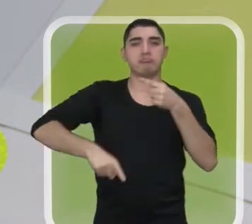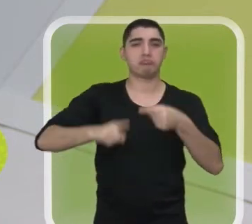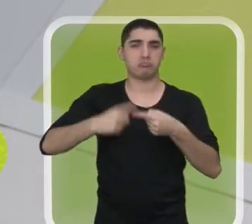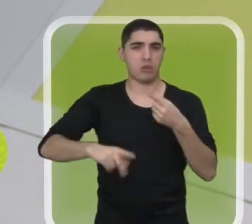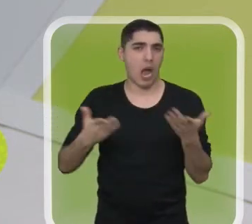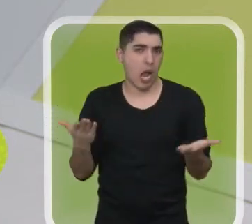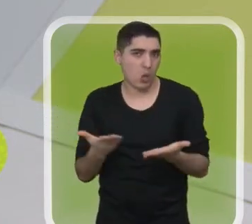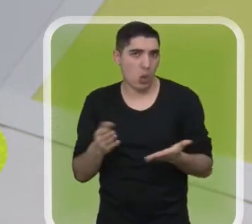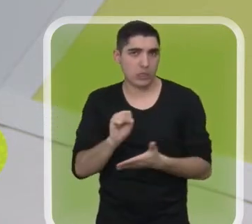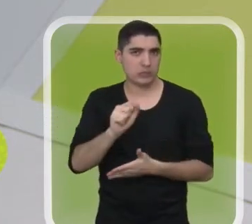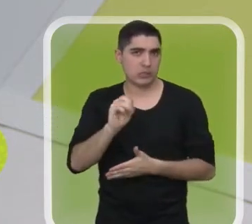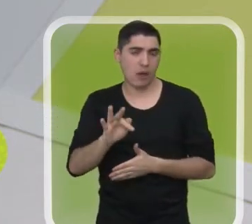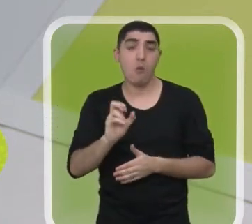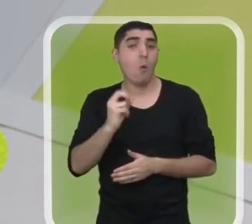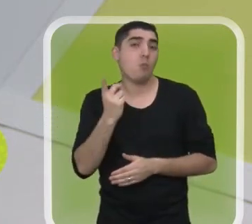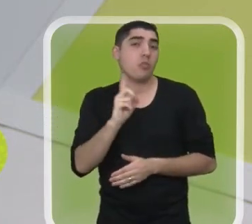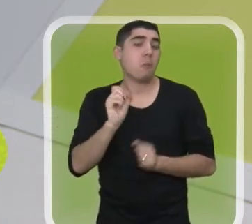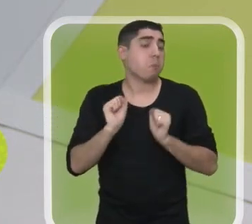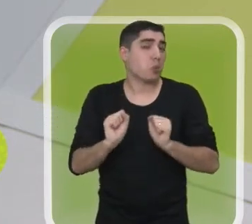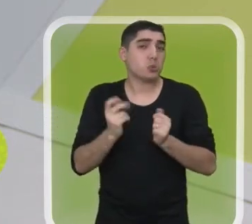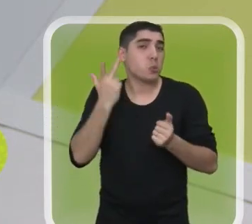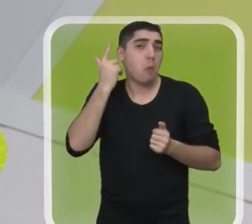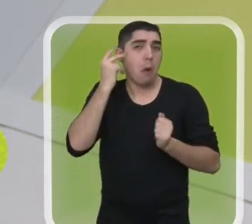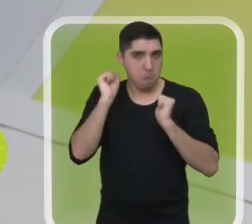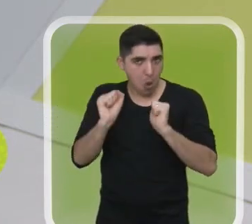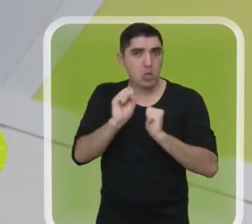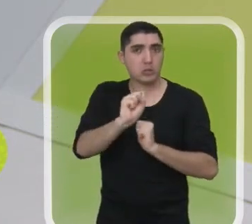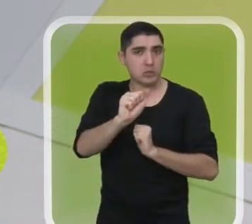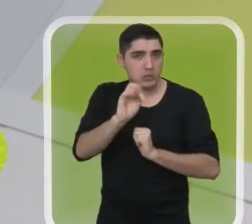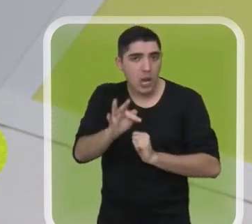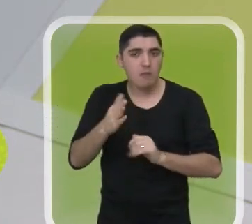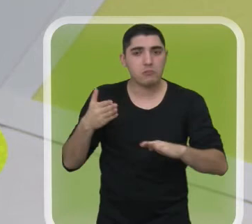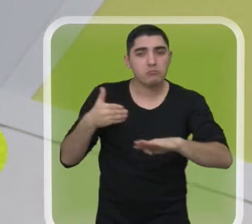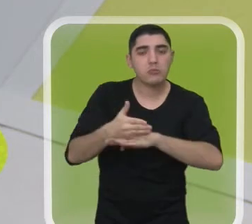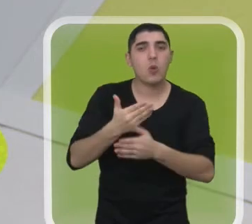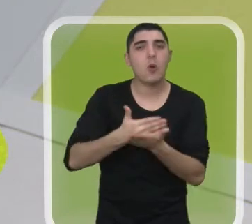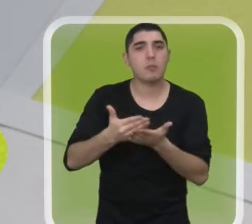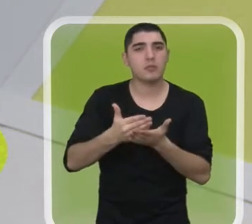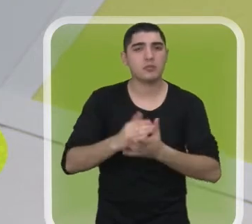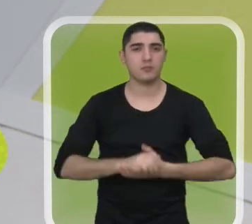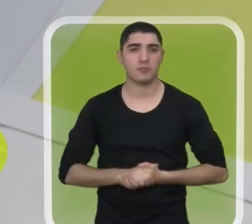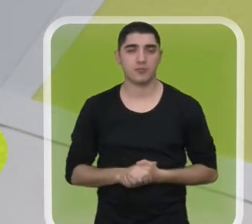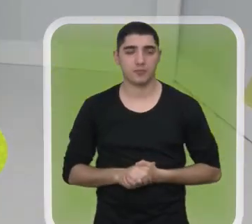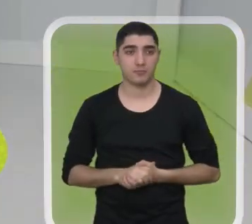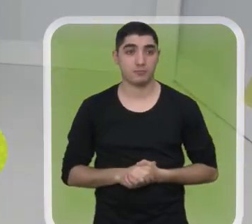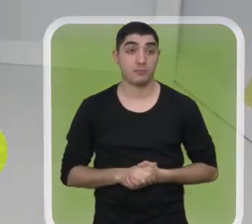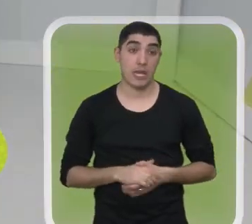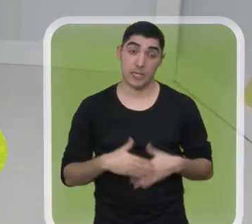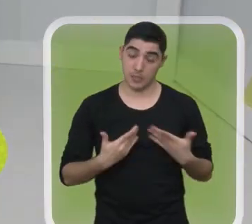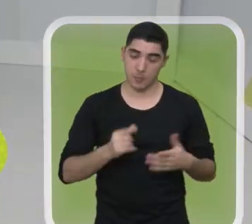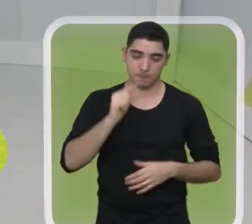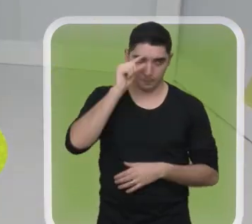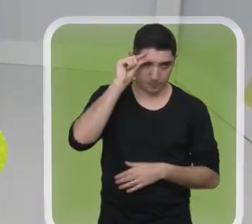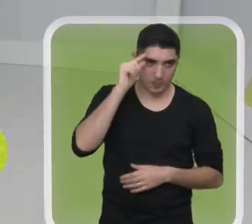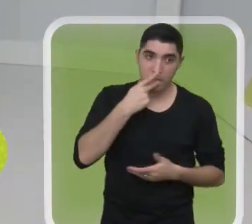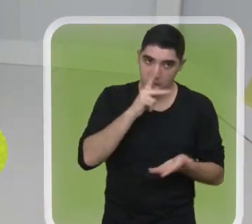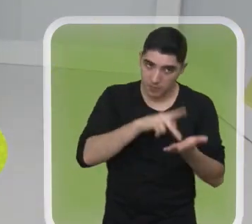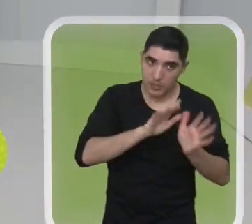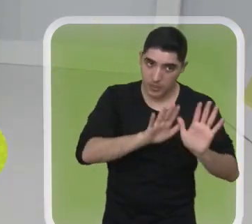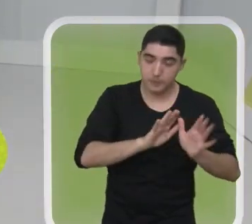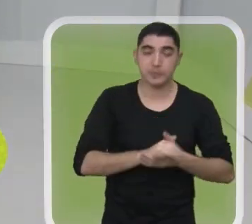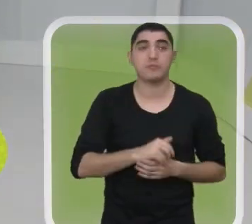momento, ou não está tudo caminhando para que fique normalizada e legalizada a coisa? Vieira, de todas as conversas